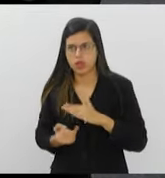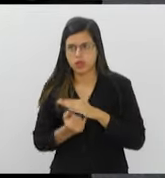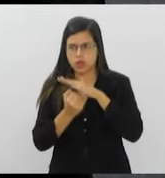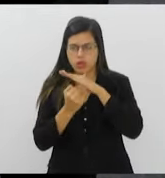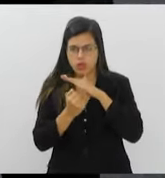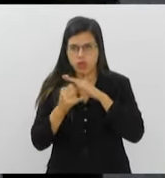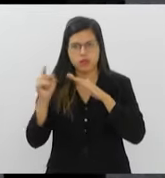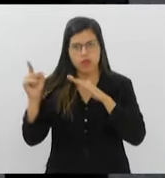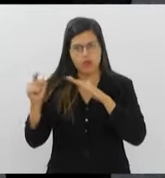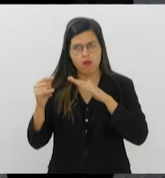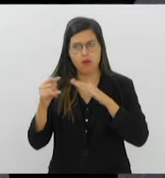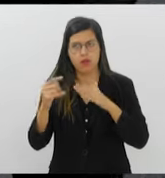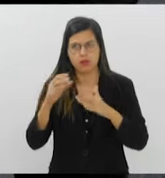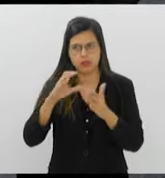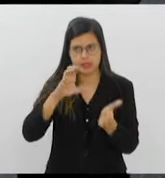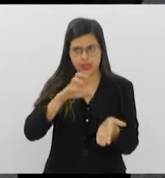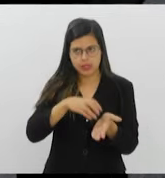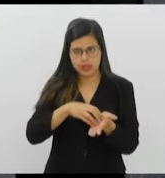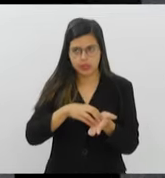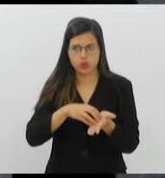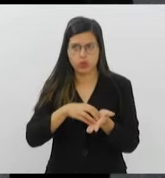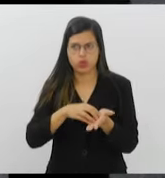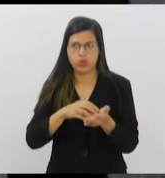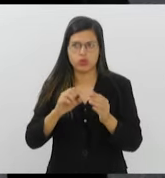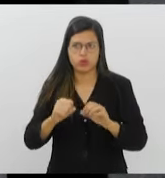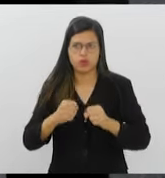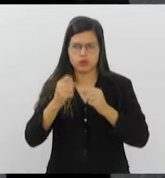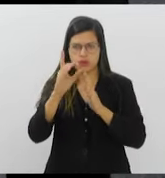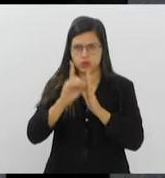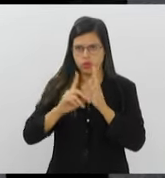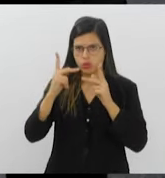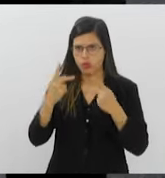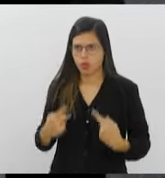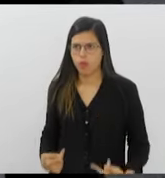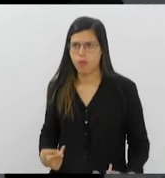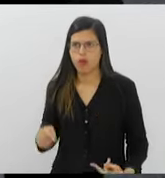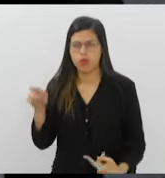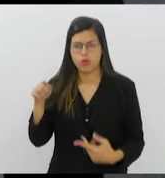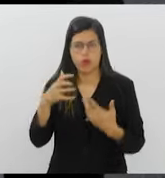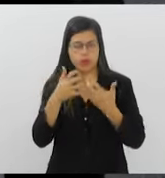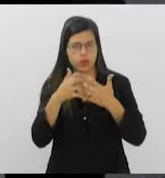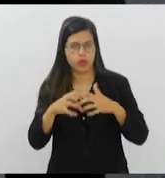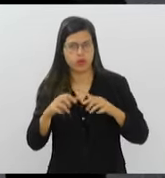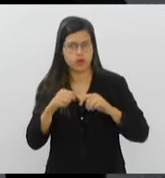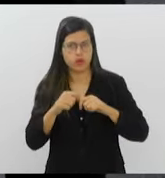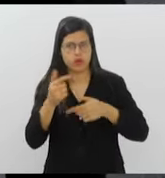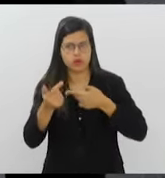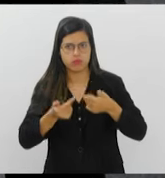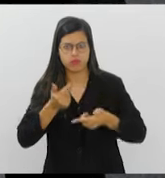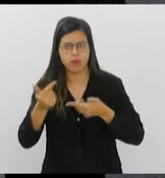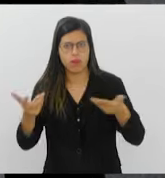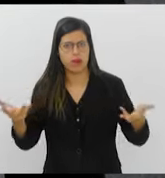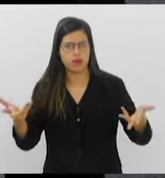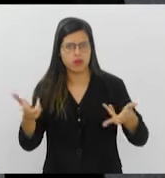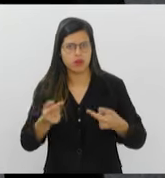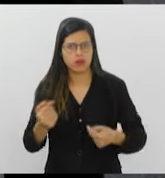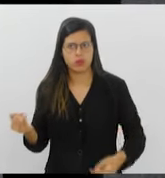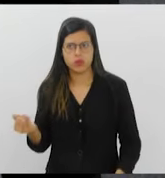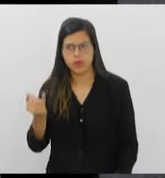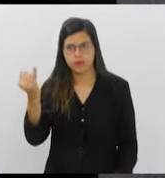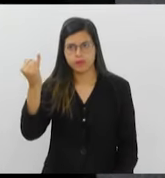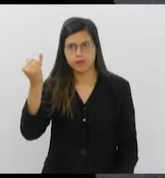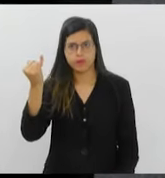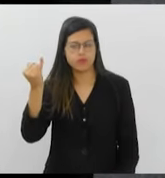de Petrópolis, que é o Centro de Defesa dos Direitos Humanos de Petrópolis, que faz um trabalho incrível e importante, não